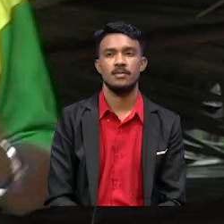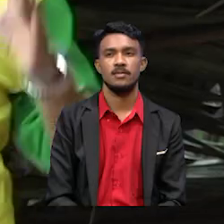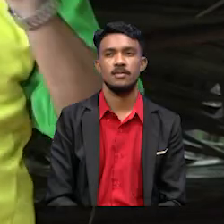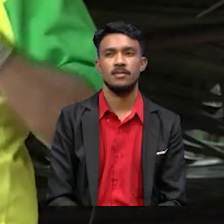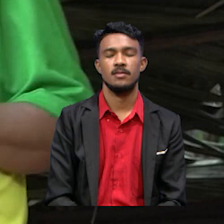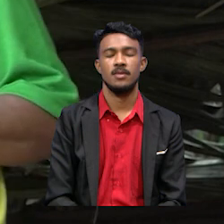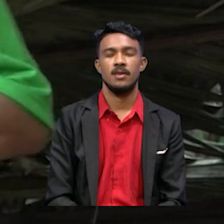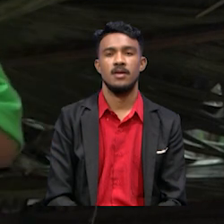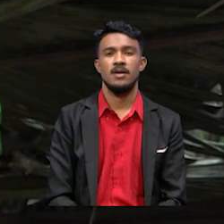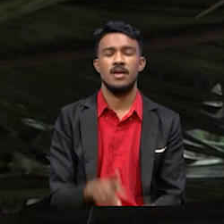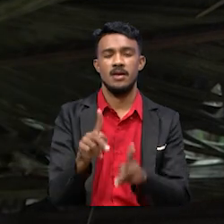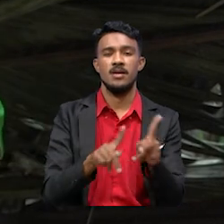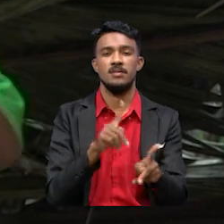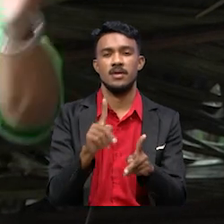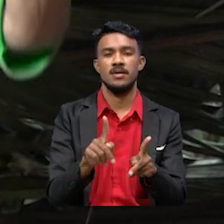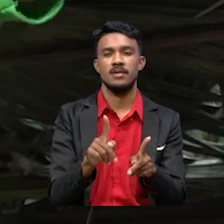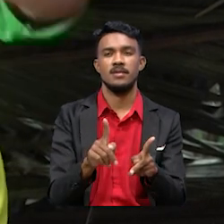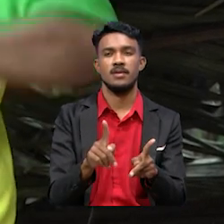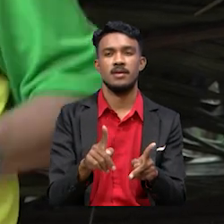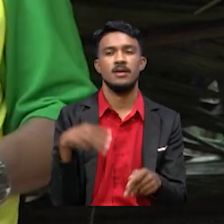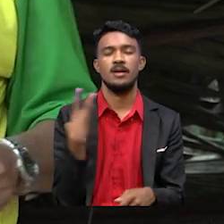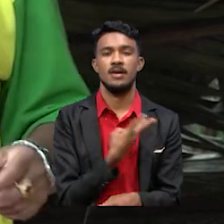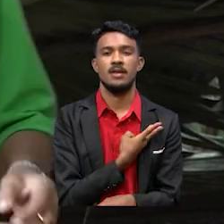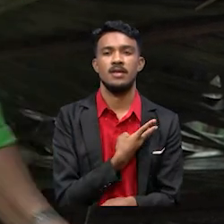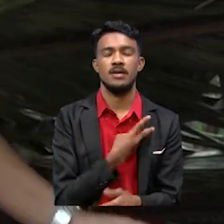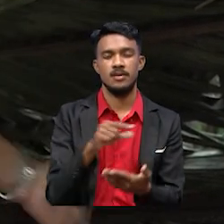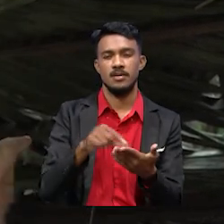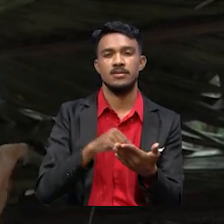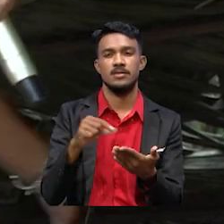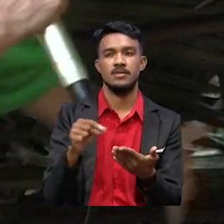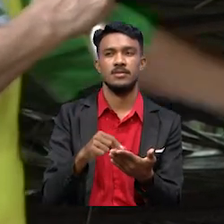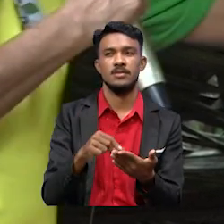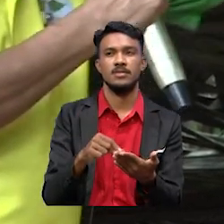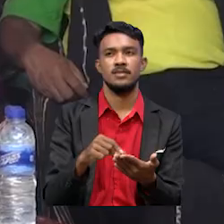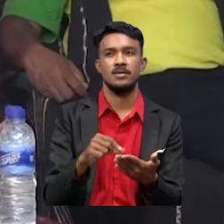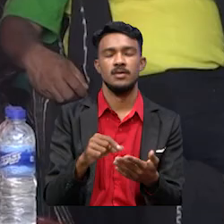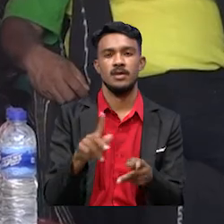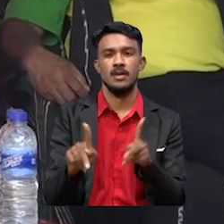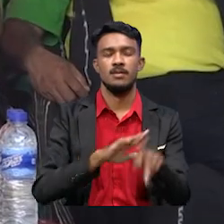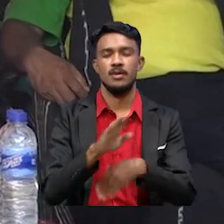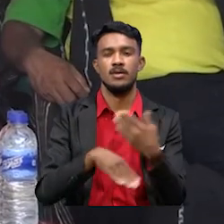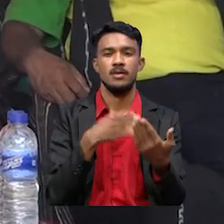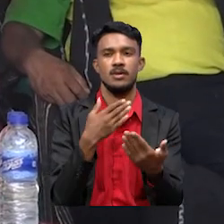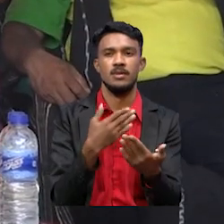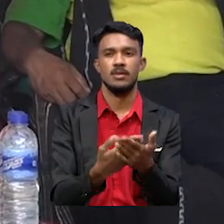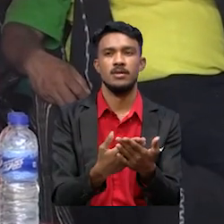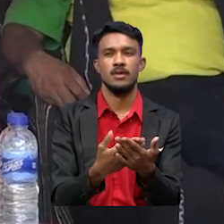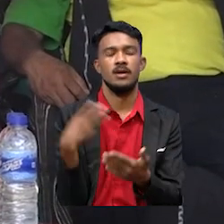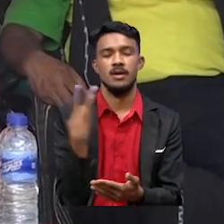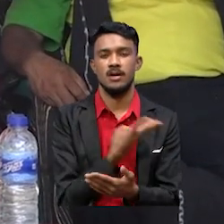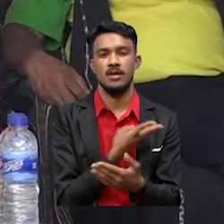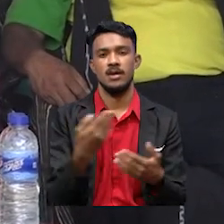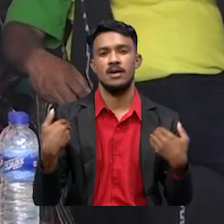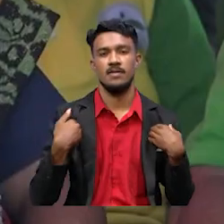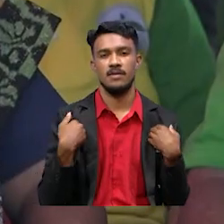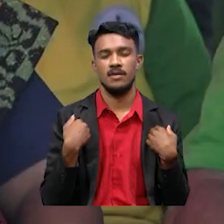Tem quatro de. Ita sira conta mate. Tem, turne mesa do turne. Mesa do turne. Ita ihema.